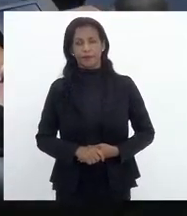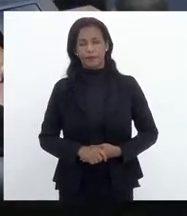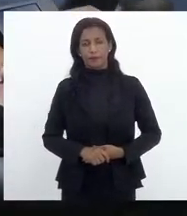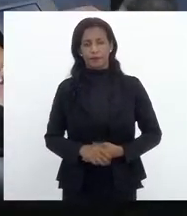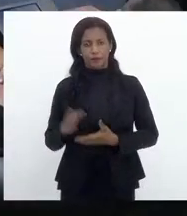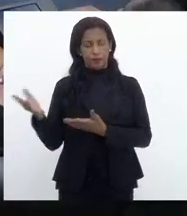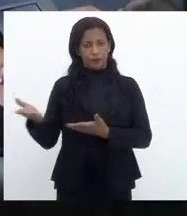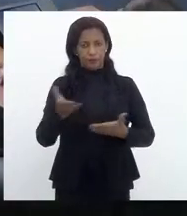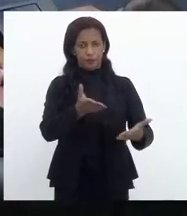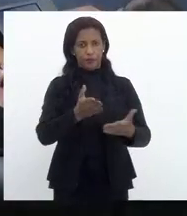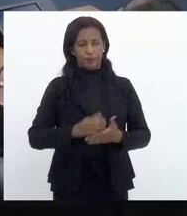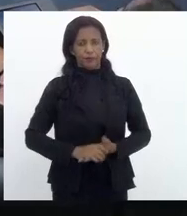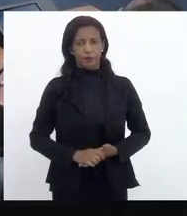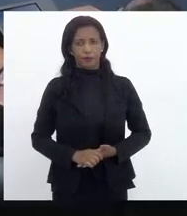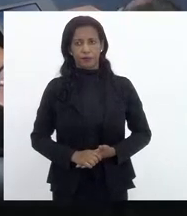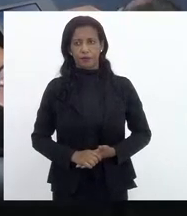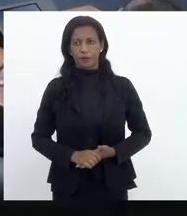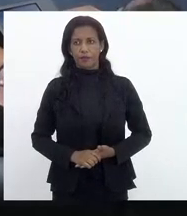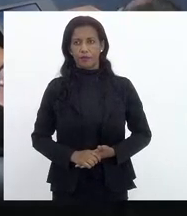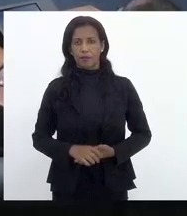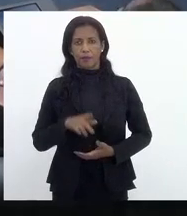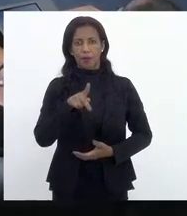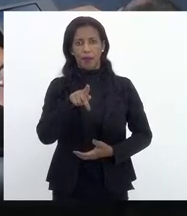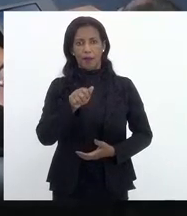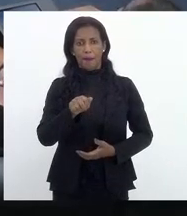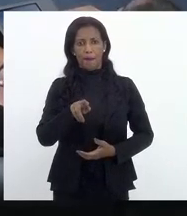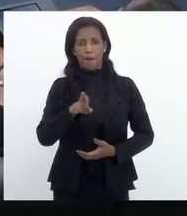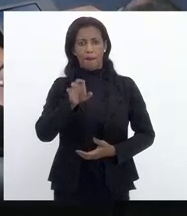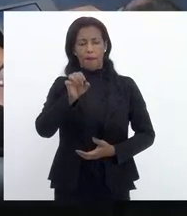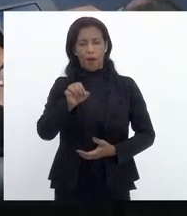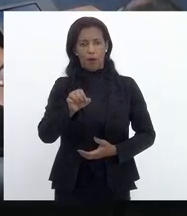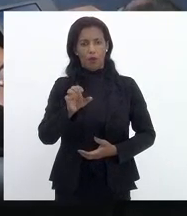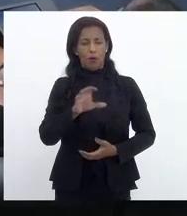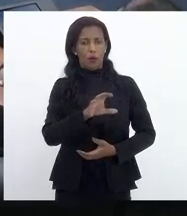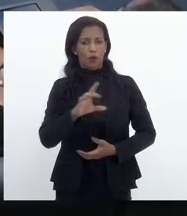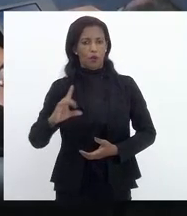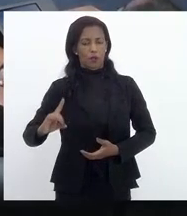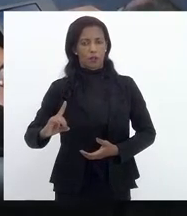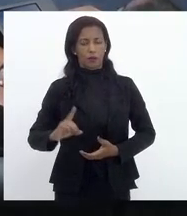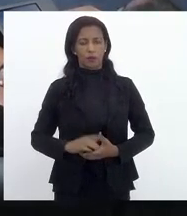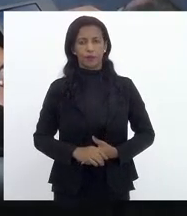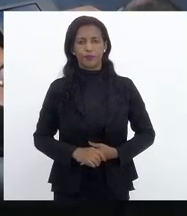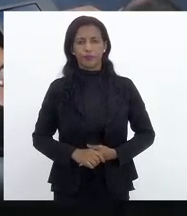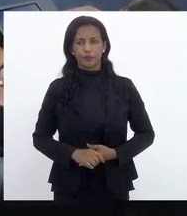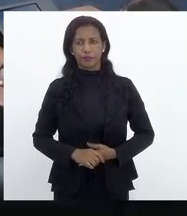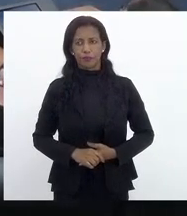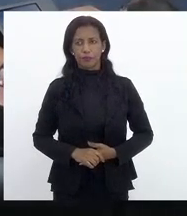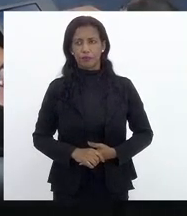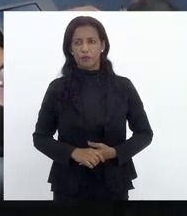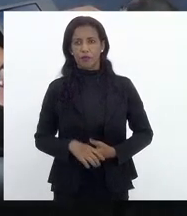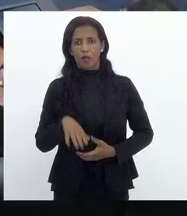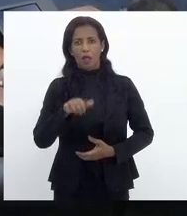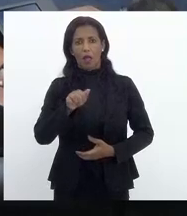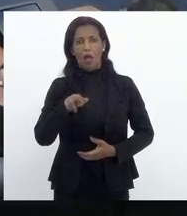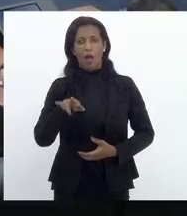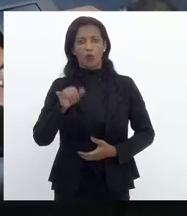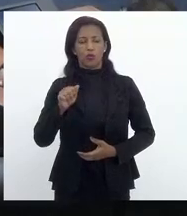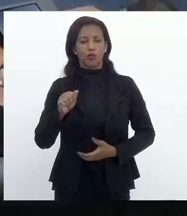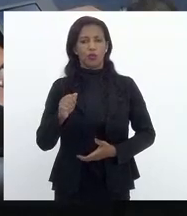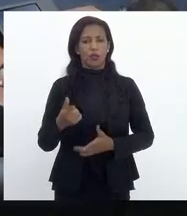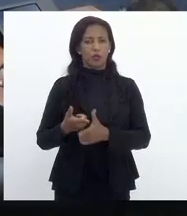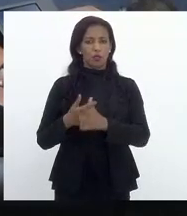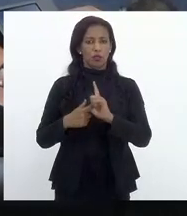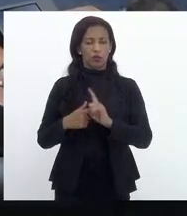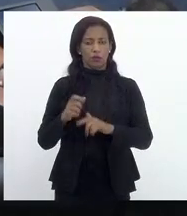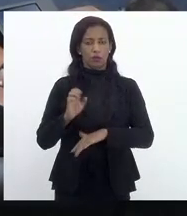o passo a palavra para o o Paulo Lins e coordenador da Auditoria Cidadã da dívida pública do Rio de